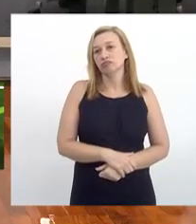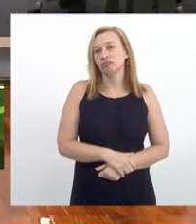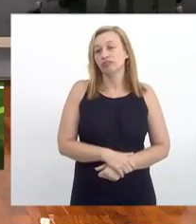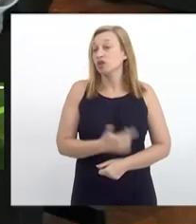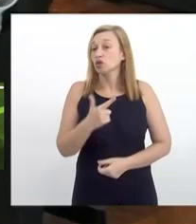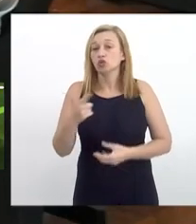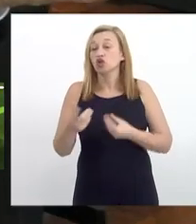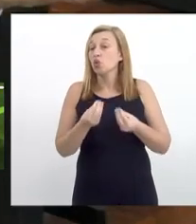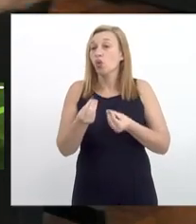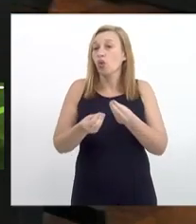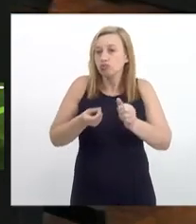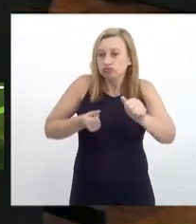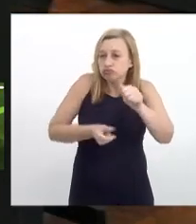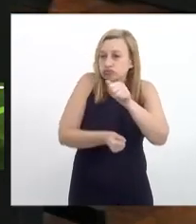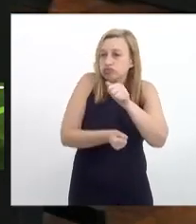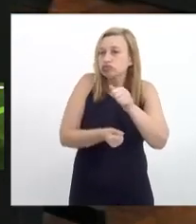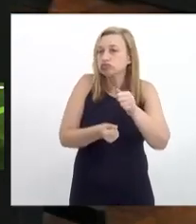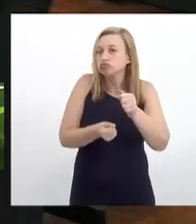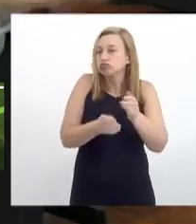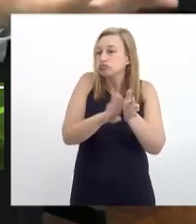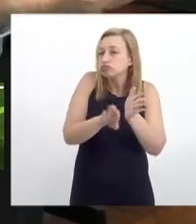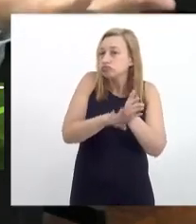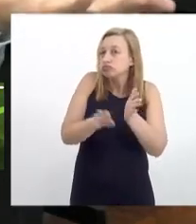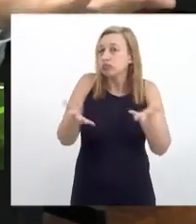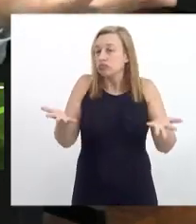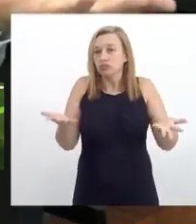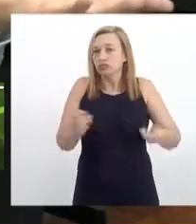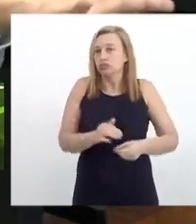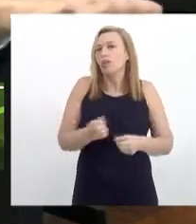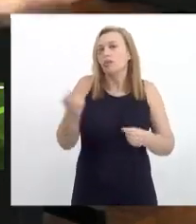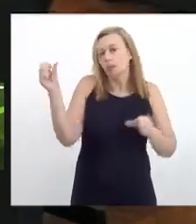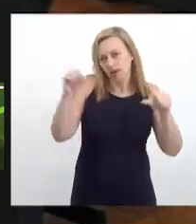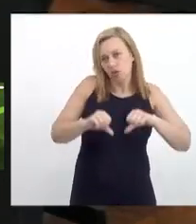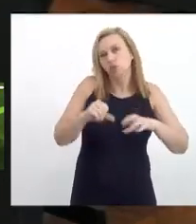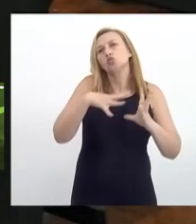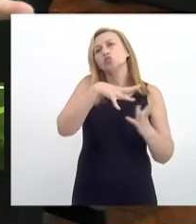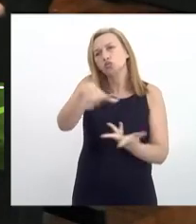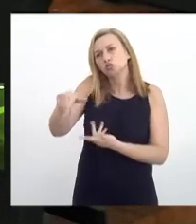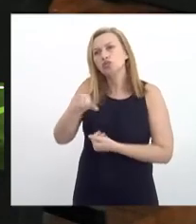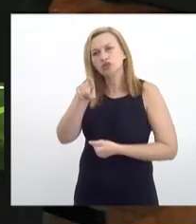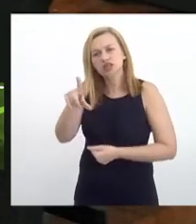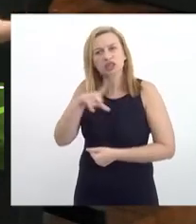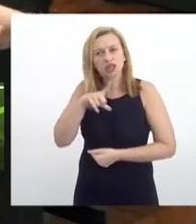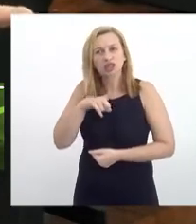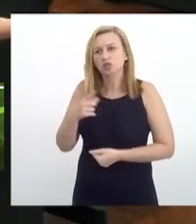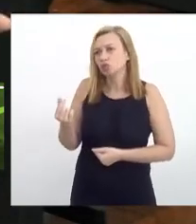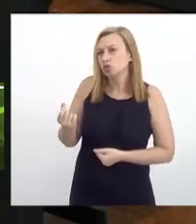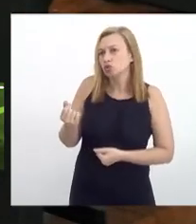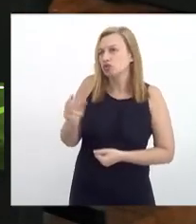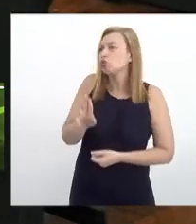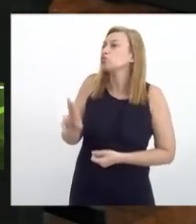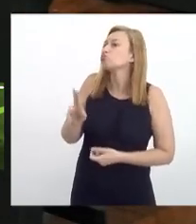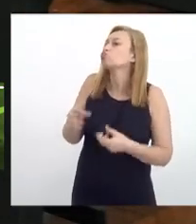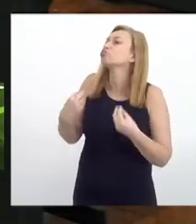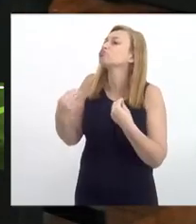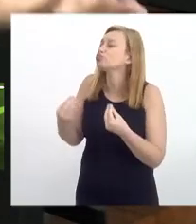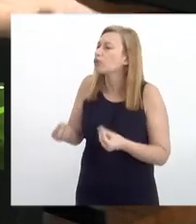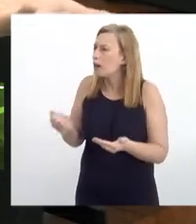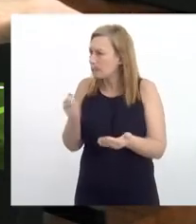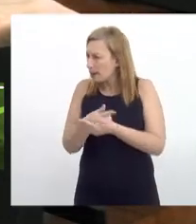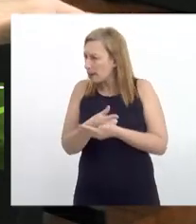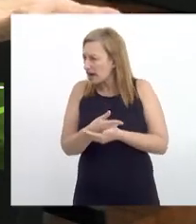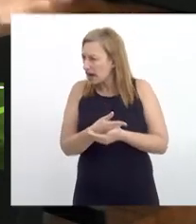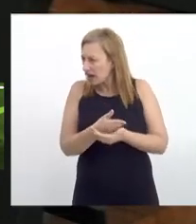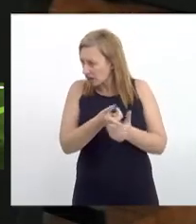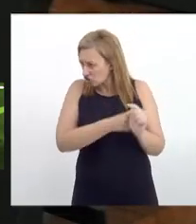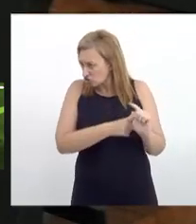teria como gastar. O que é o pior dos mundos. Você ter caixa, aí vai usar o caixa para quê? Para pagar o serviço